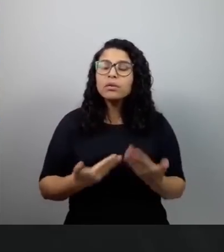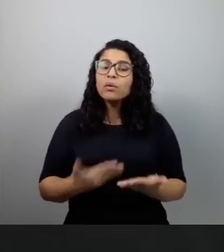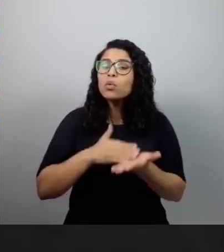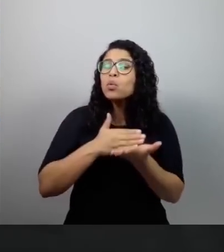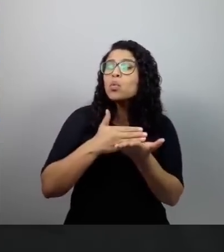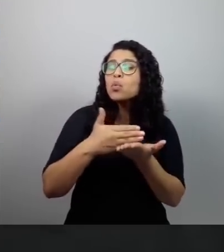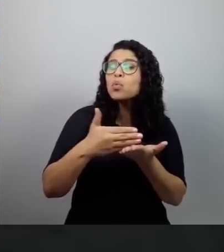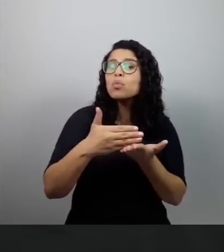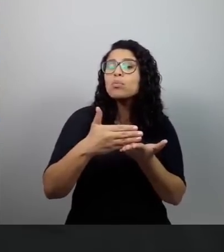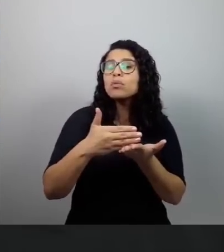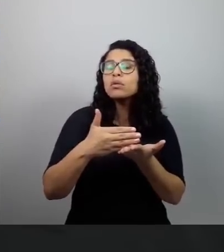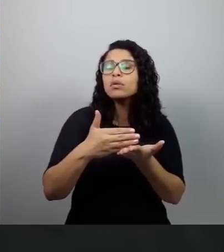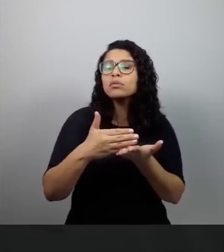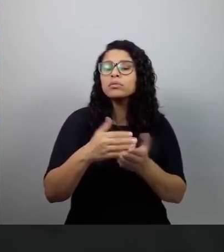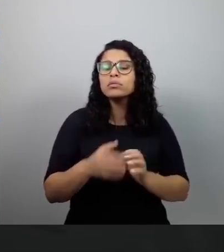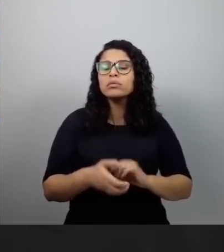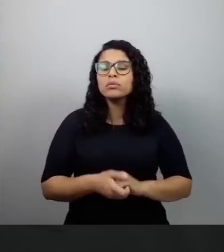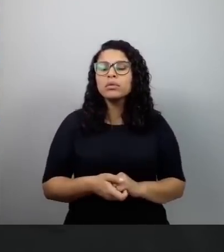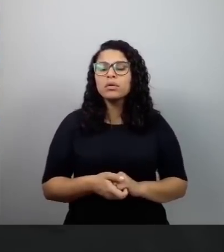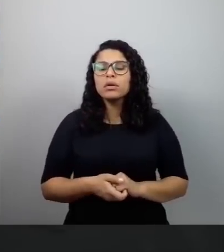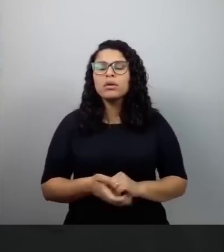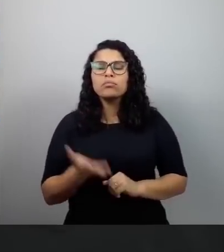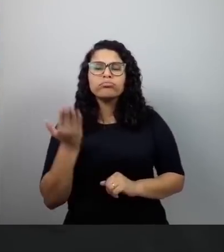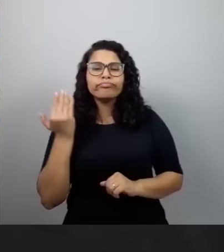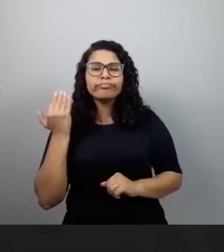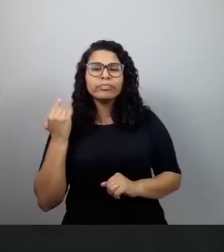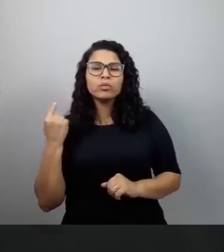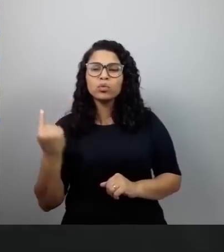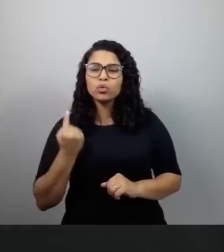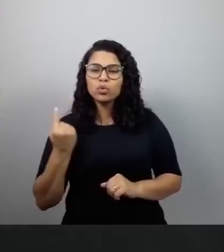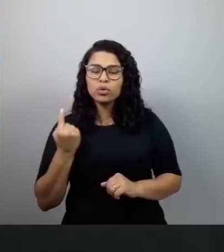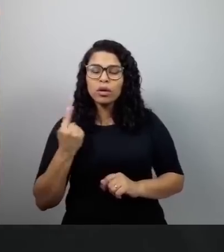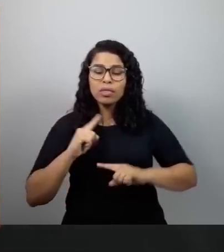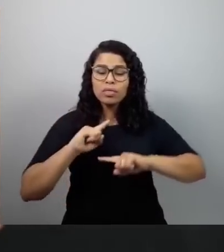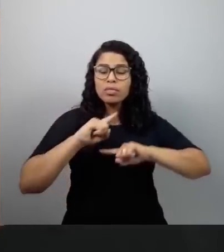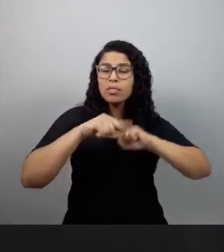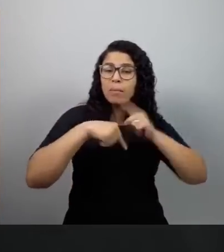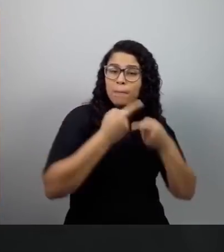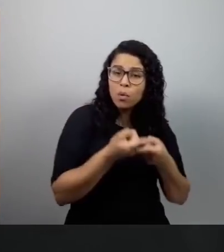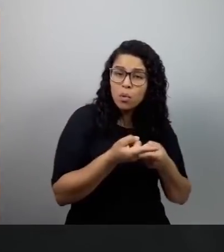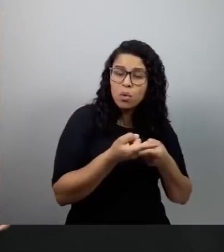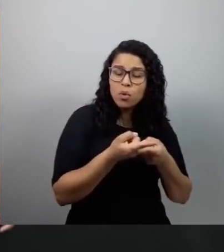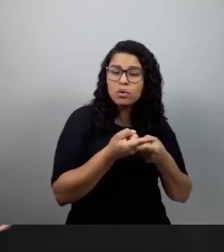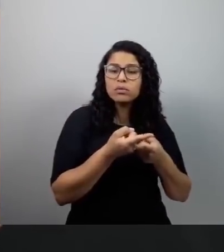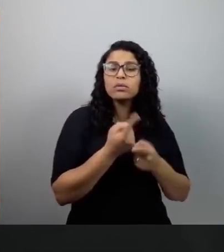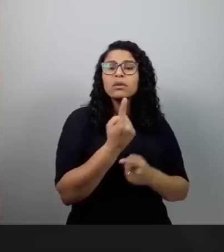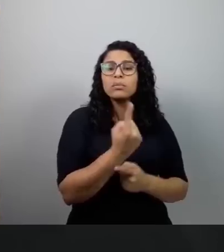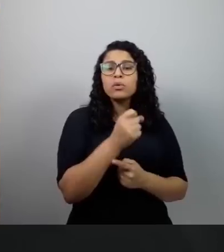início, as iniciativas oficiais eram mais isoladas. A partir da década de